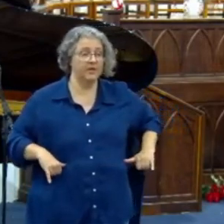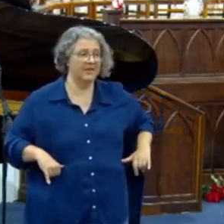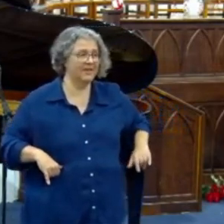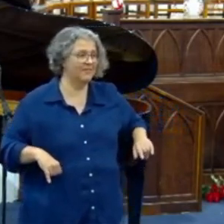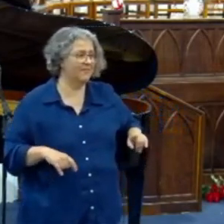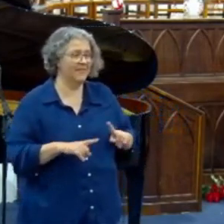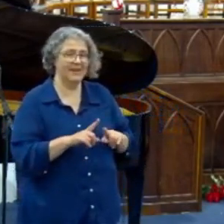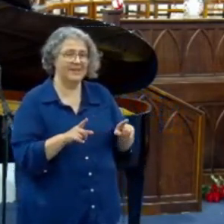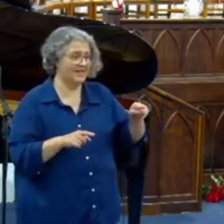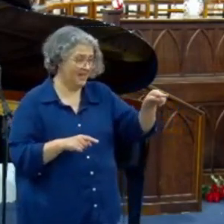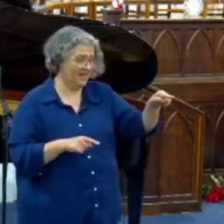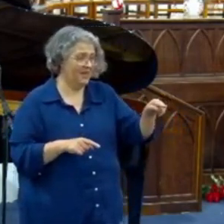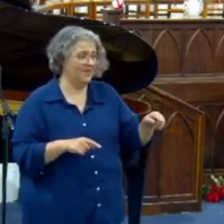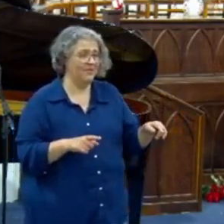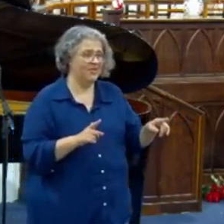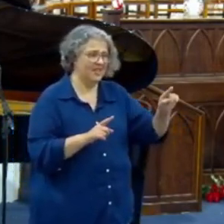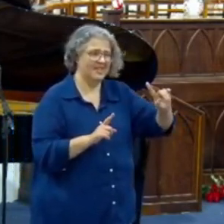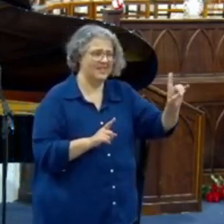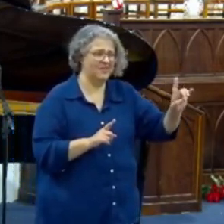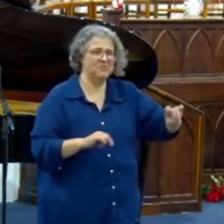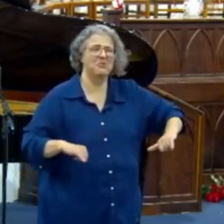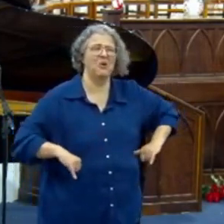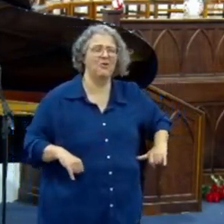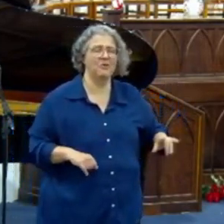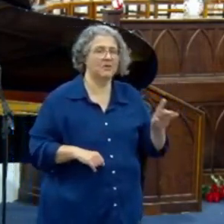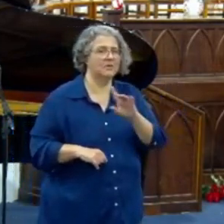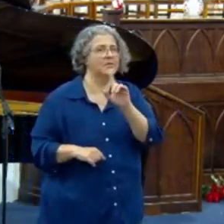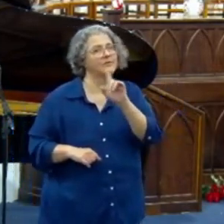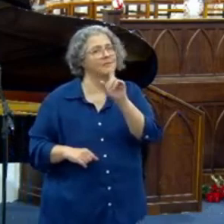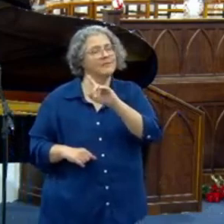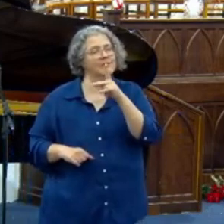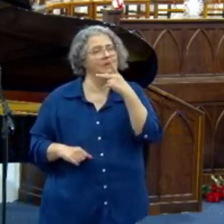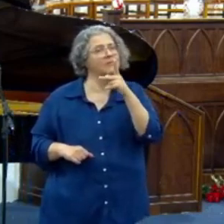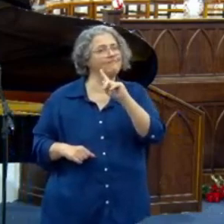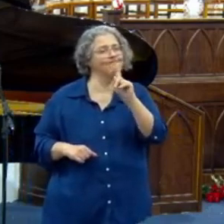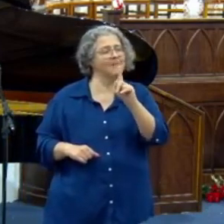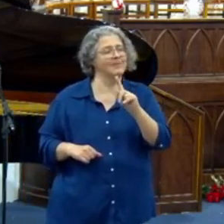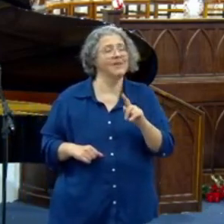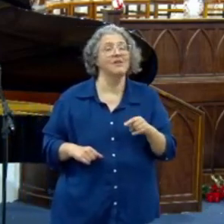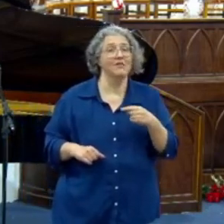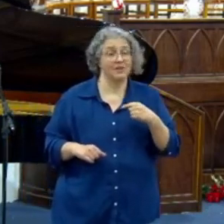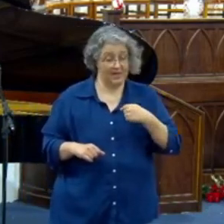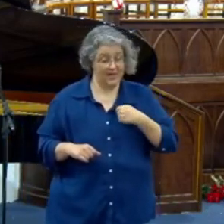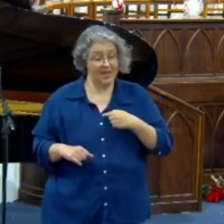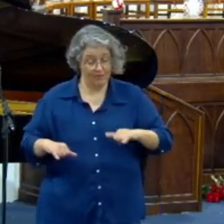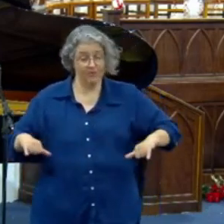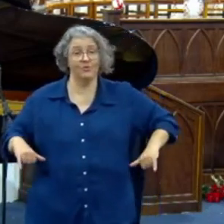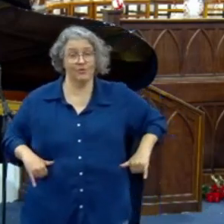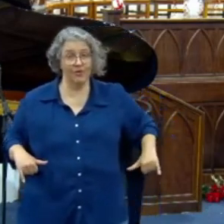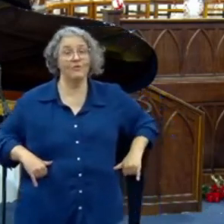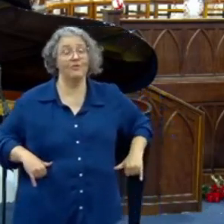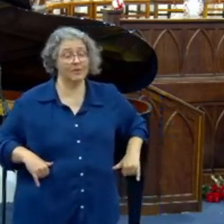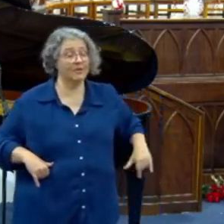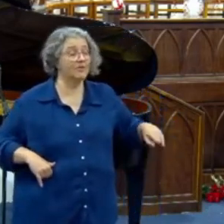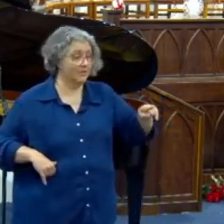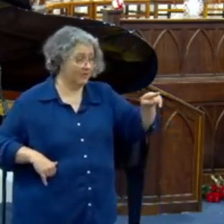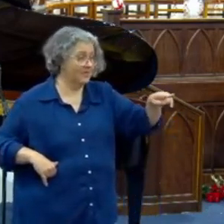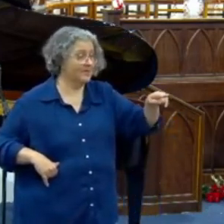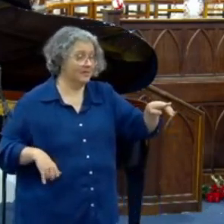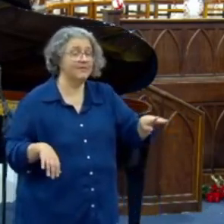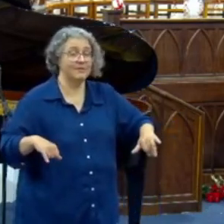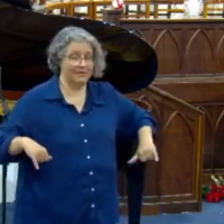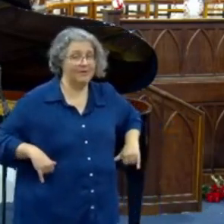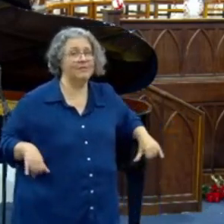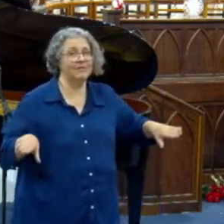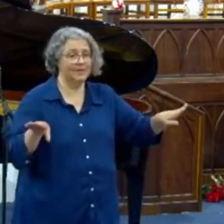sofrer. Ele disse, eu vou sofrer. E vocês vão sofrer também. Alguém quer me seguir ainda? Quando